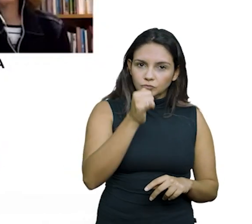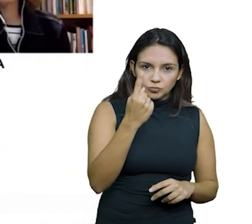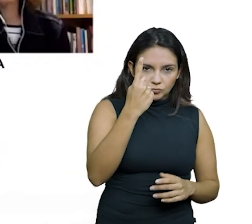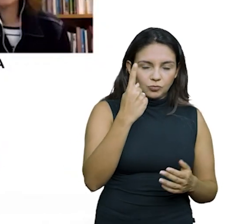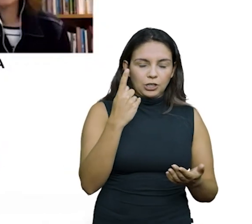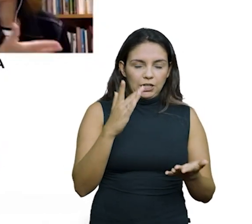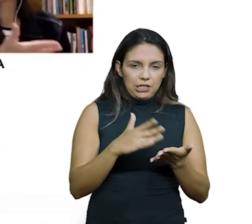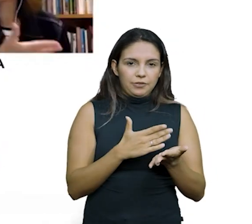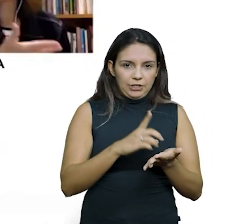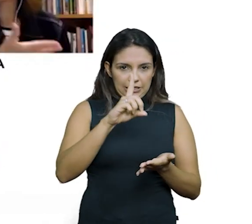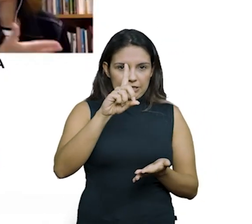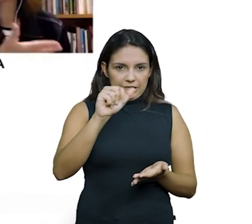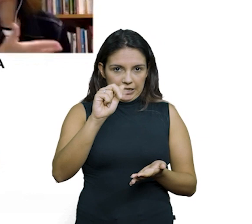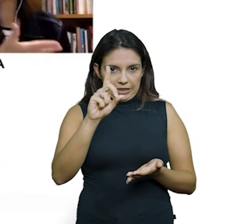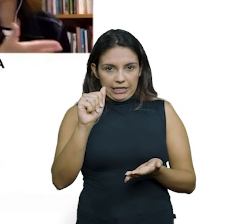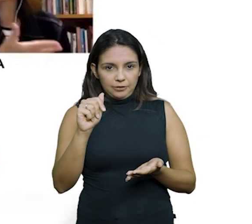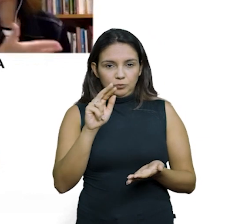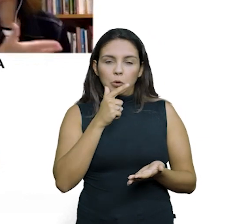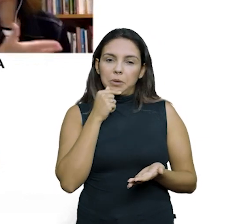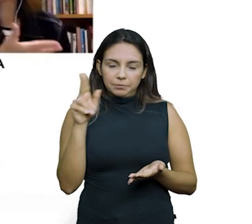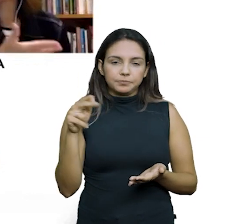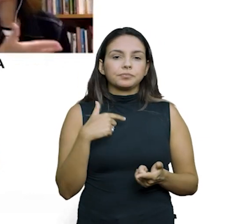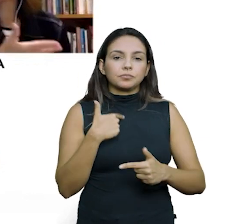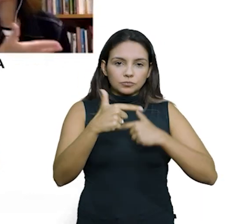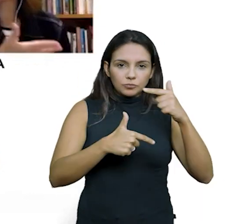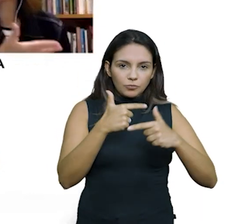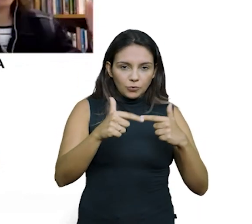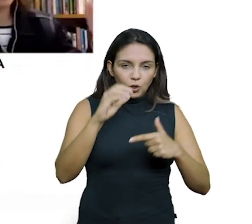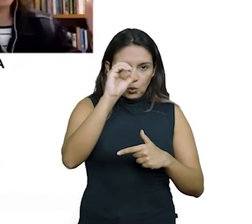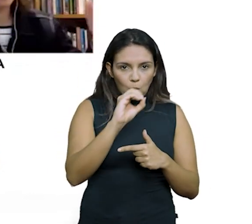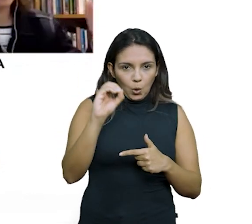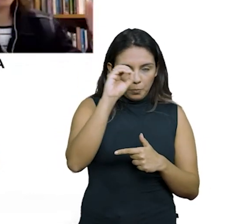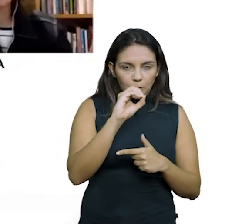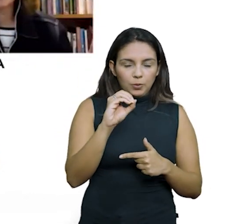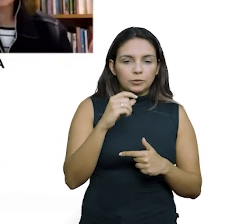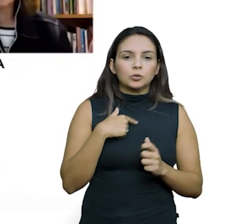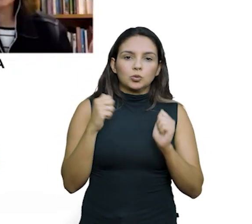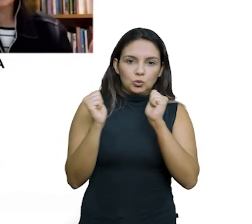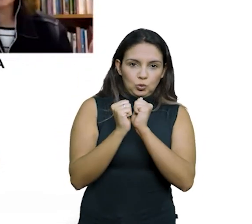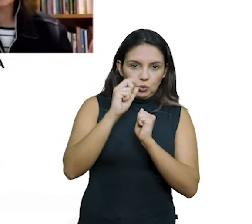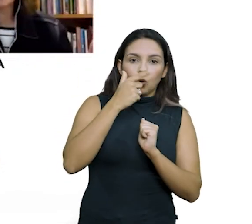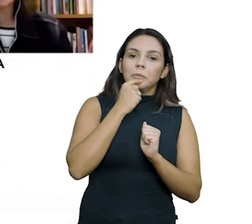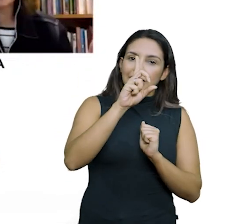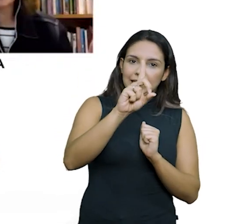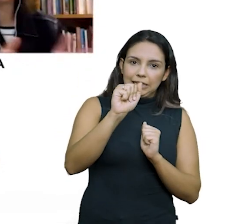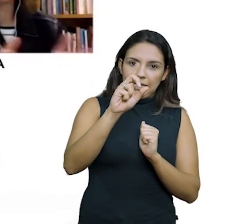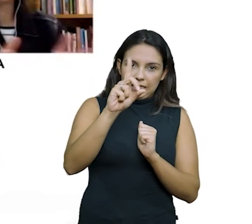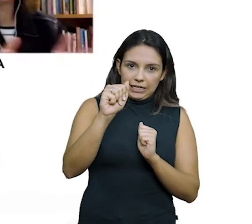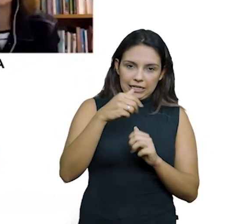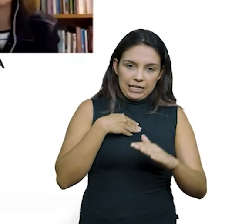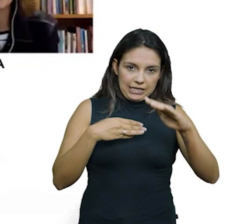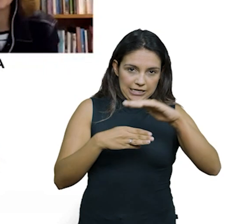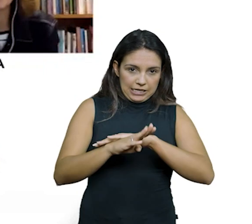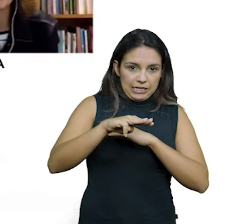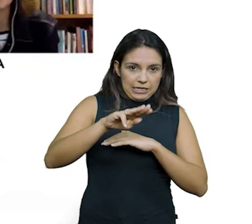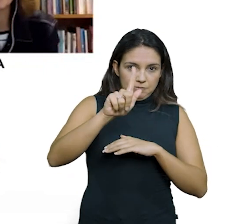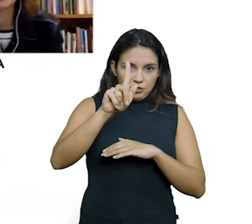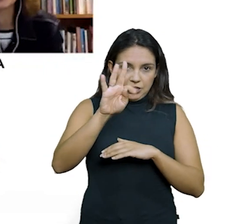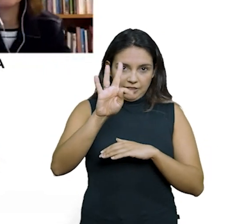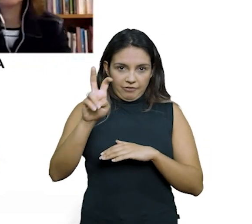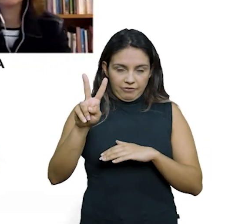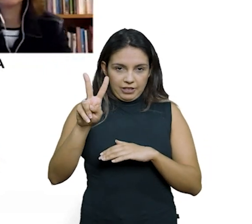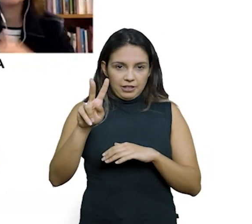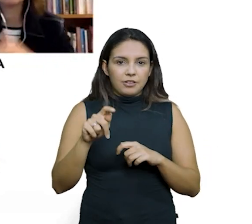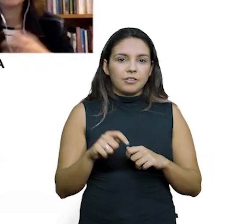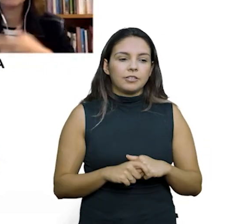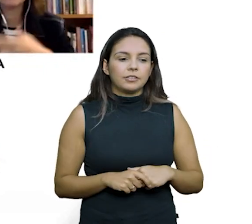o Dadá. Uma vez eu trabalhava na Globo nessa época, e eu e o Dadá estávamos entrando para o estúdio do MGTV para